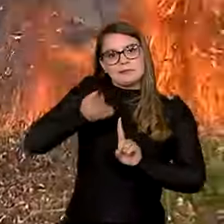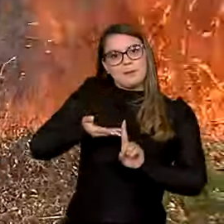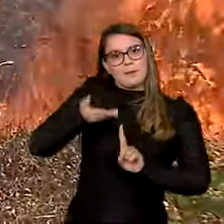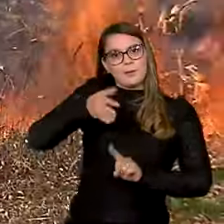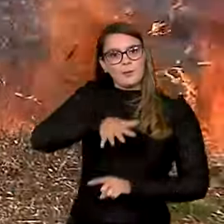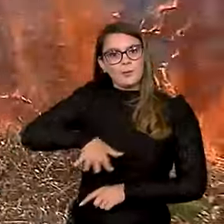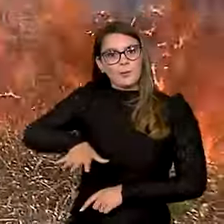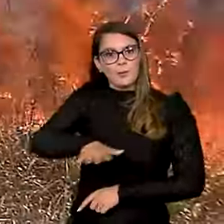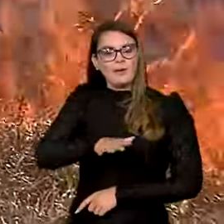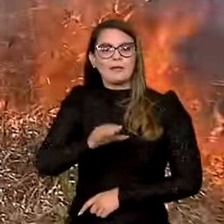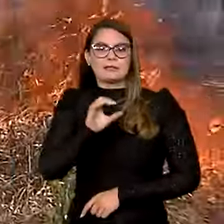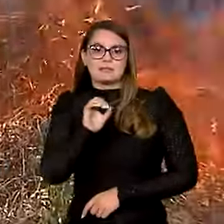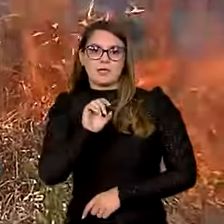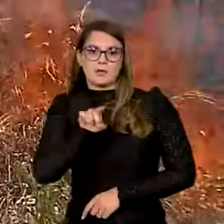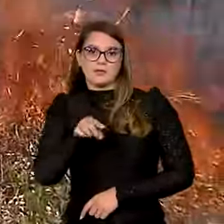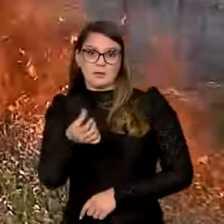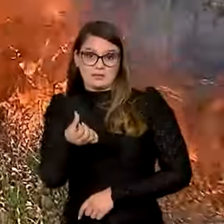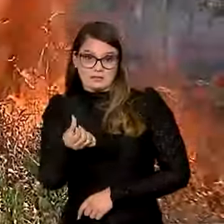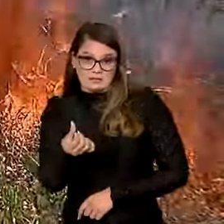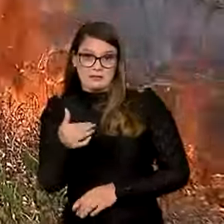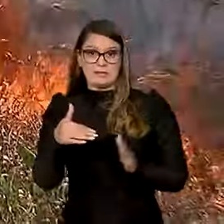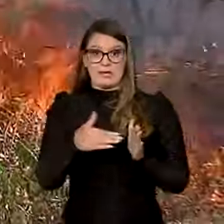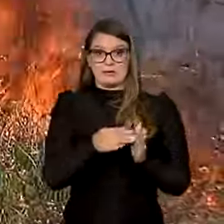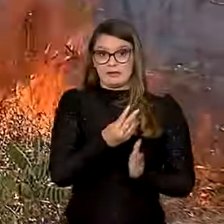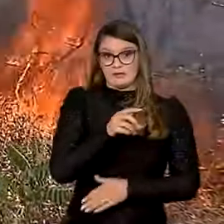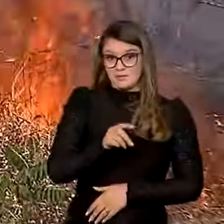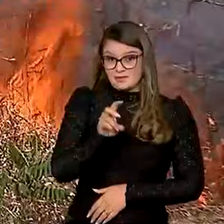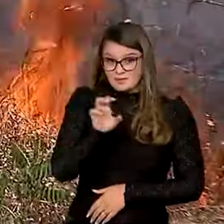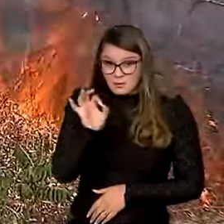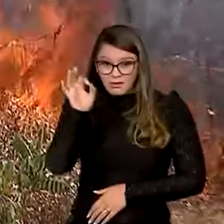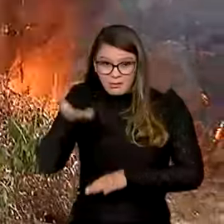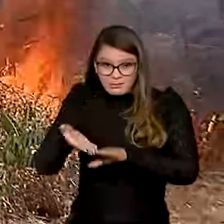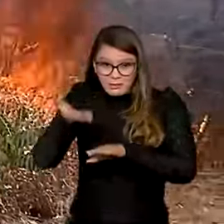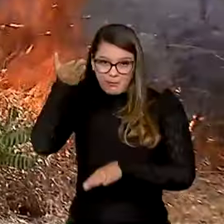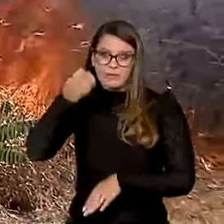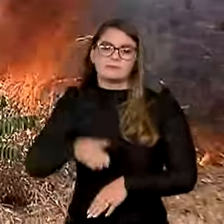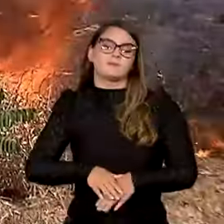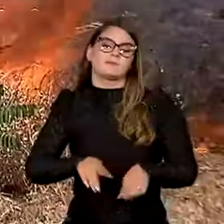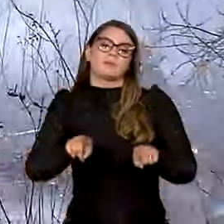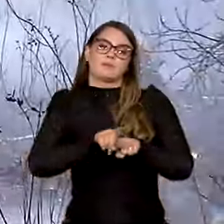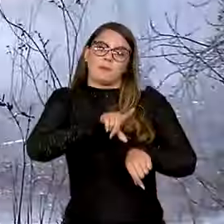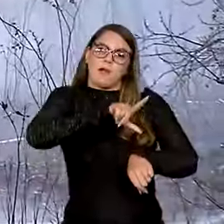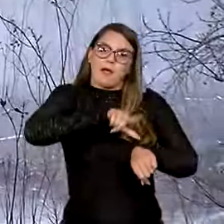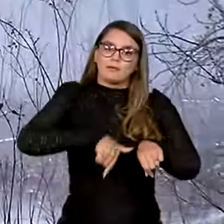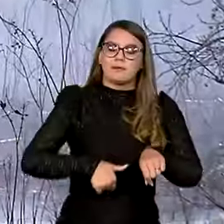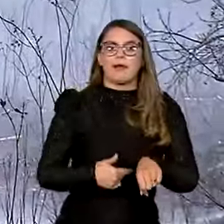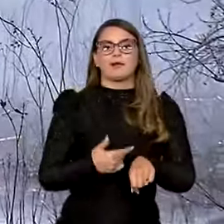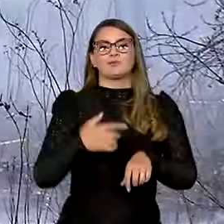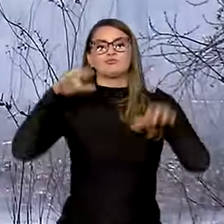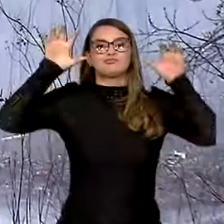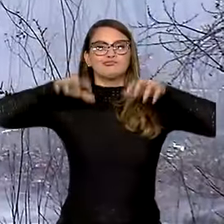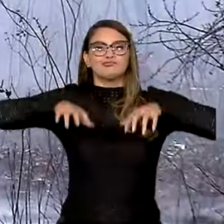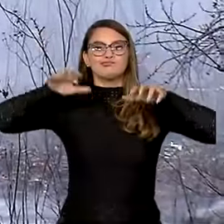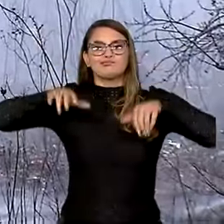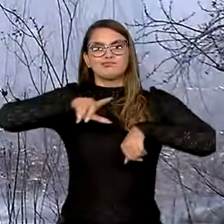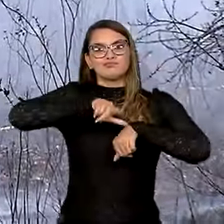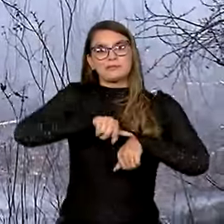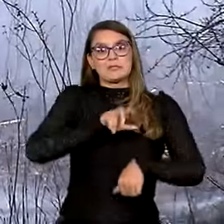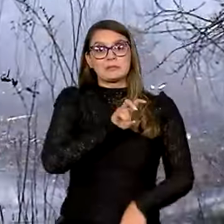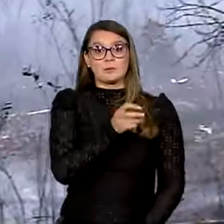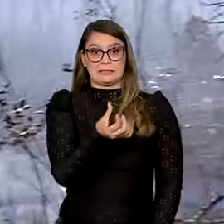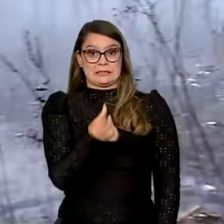da região entre 0,6 e 3,5 graus Celsius e o atraso médio da estação chuvosa de